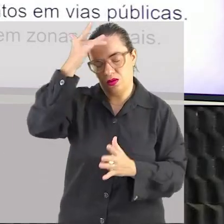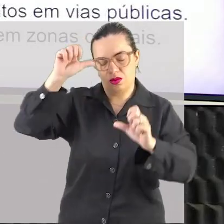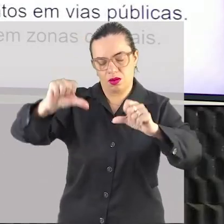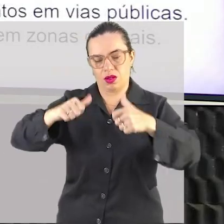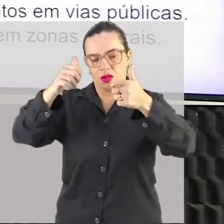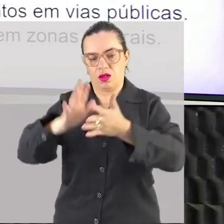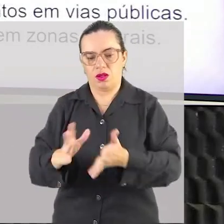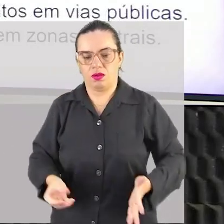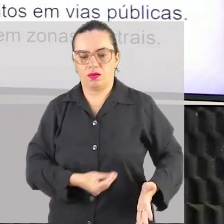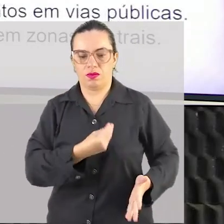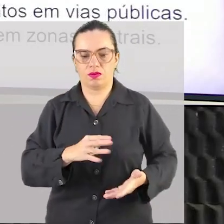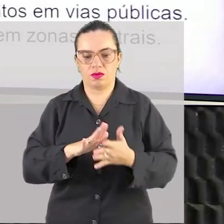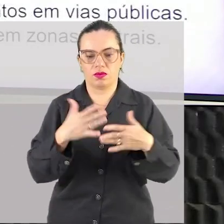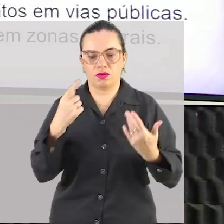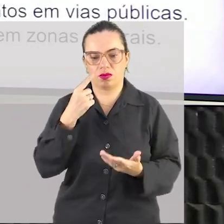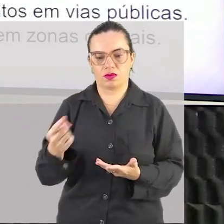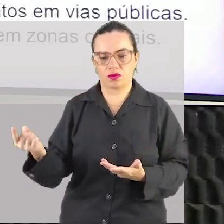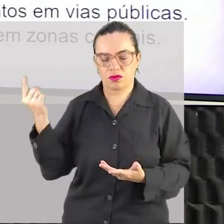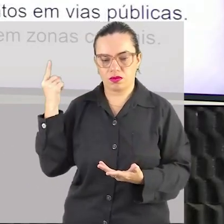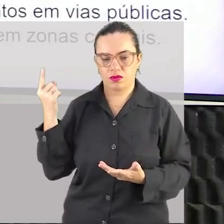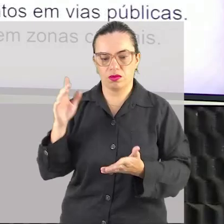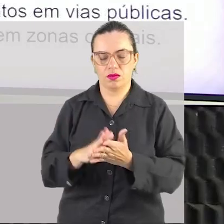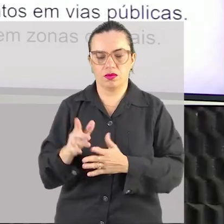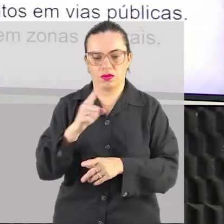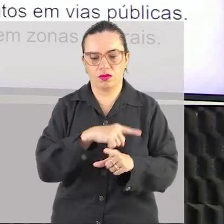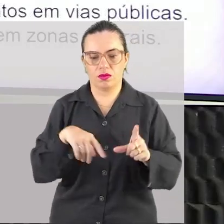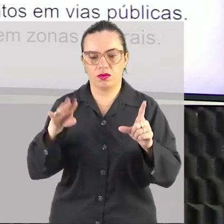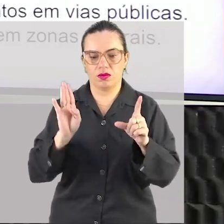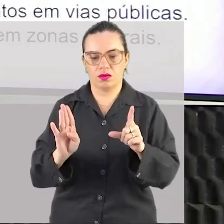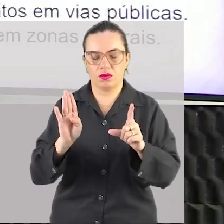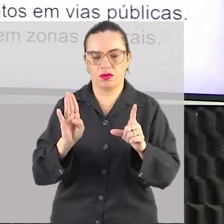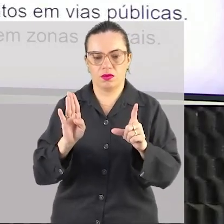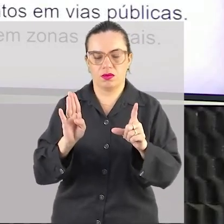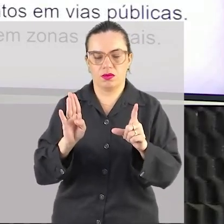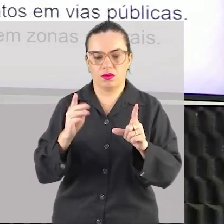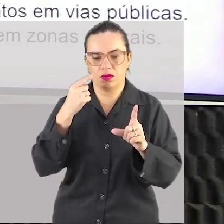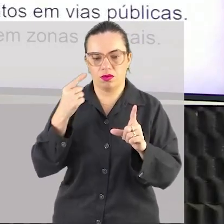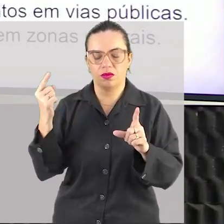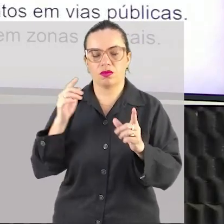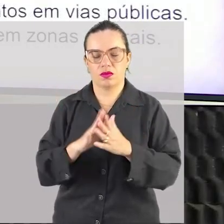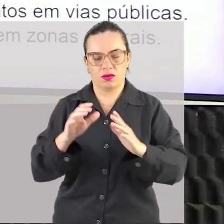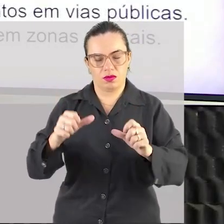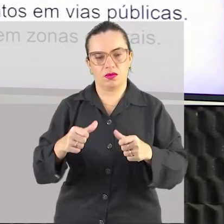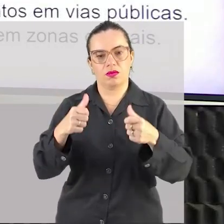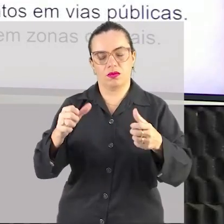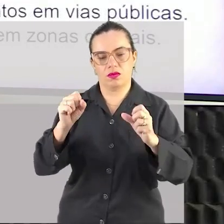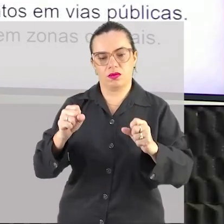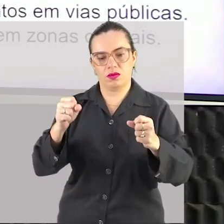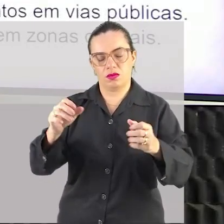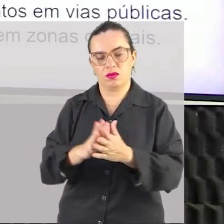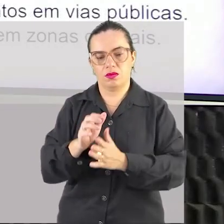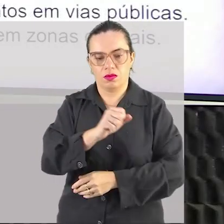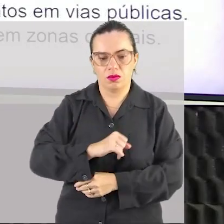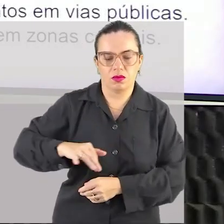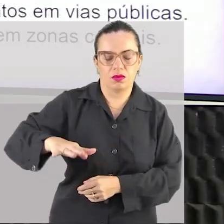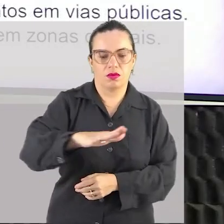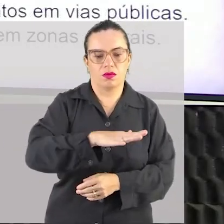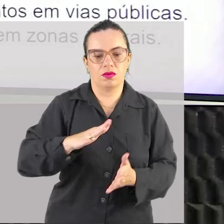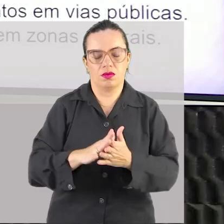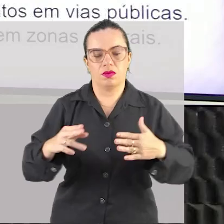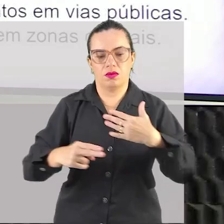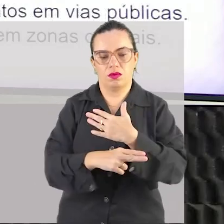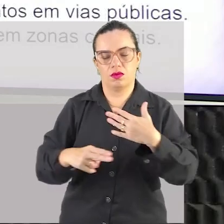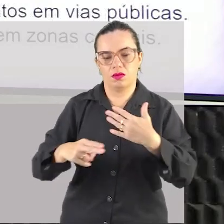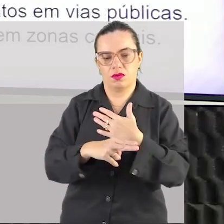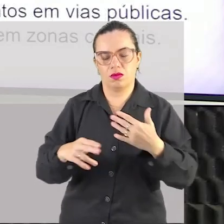qualidade entende Então nesse caso a ocupação de áreas subutilizadas vai potencializar as áreas urbanas